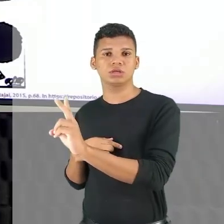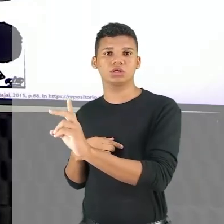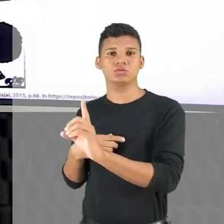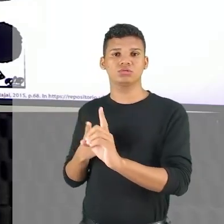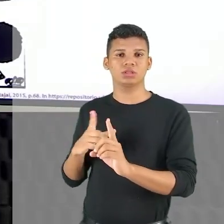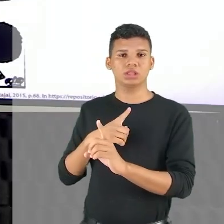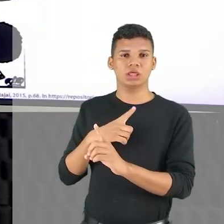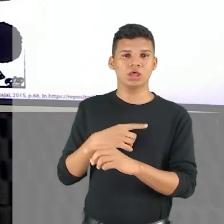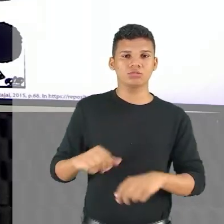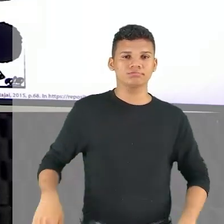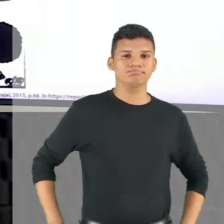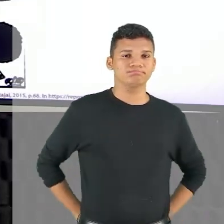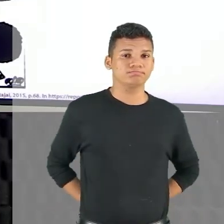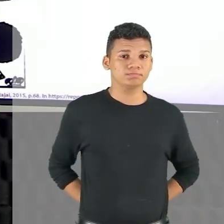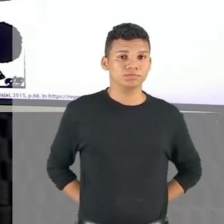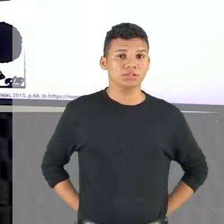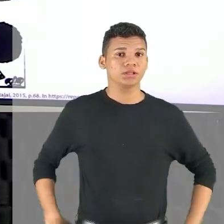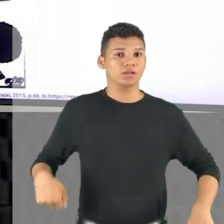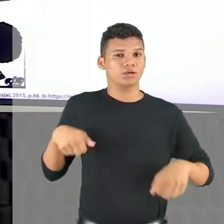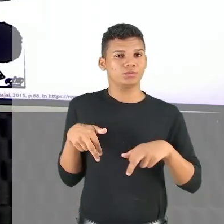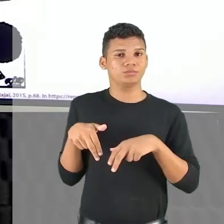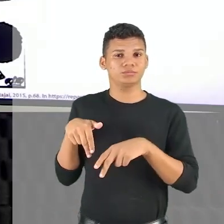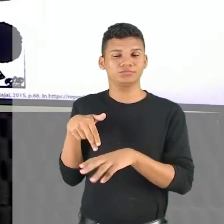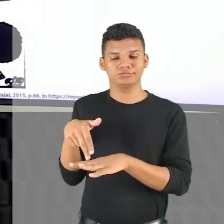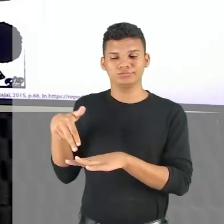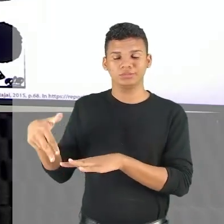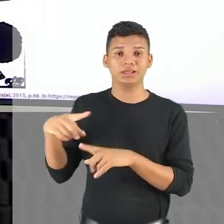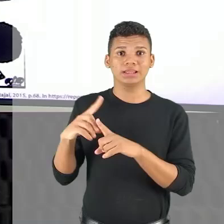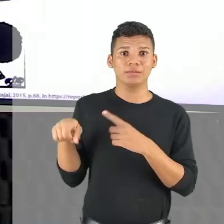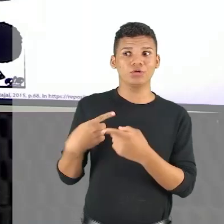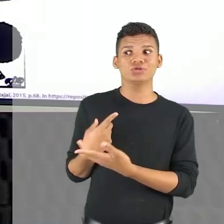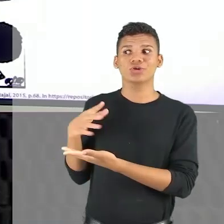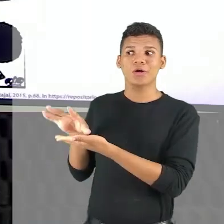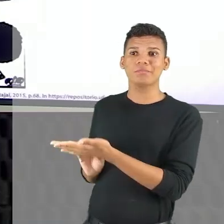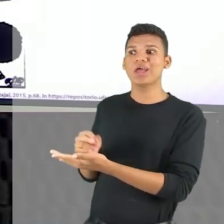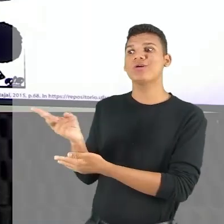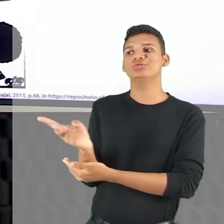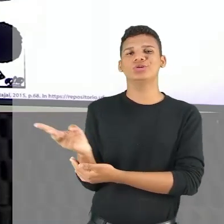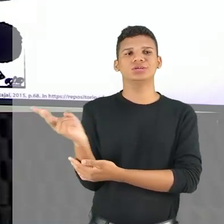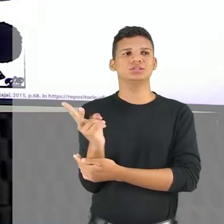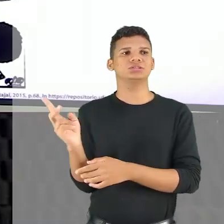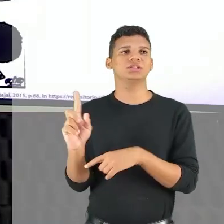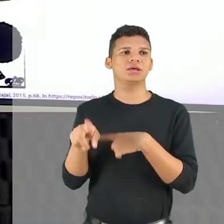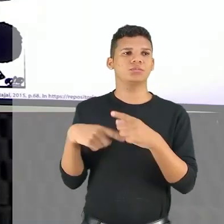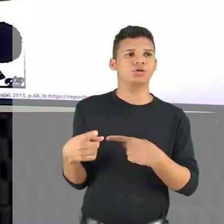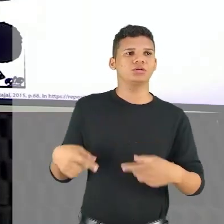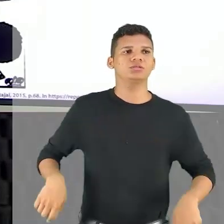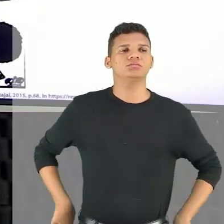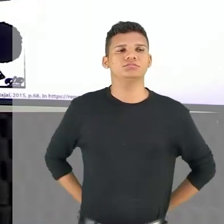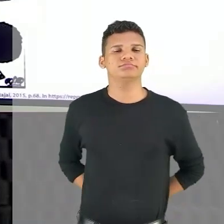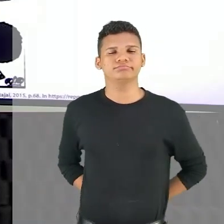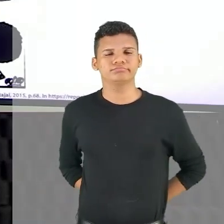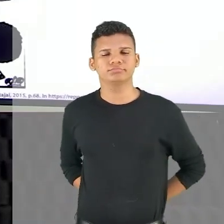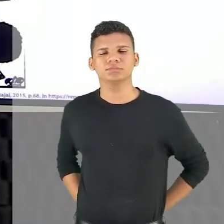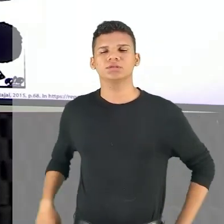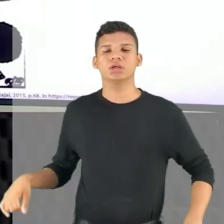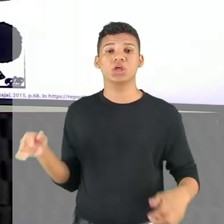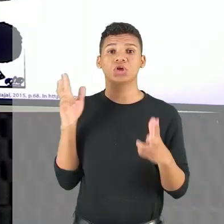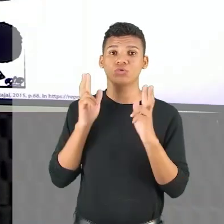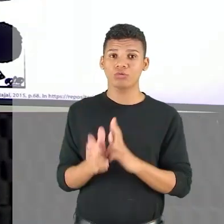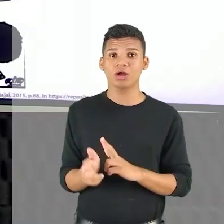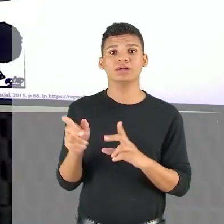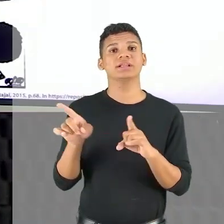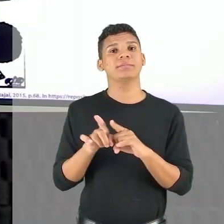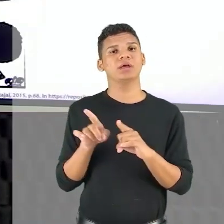paradinho. Depois ele começa a caminhar da mesma forma que os senhores, certo? Depois ele vai atrás, aí do mesmo